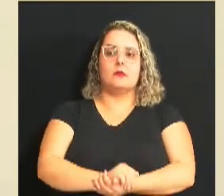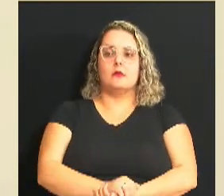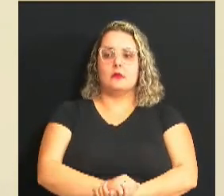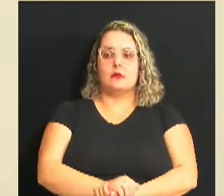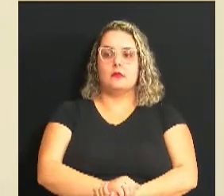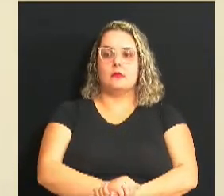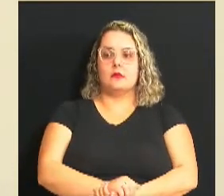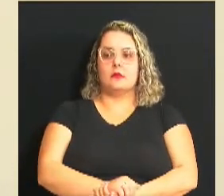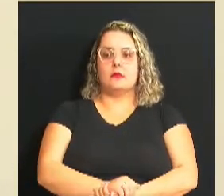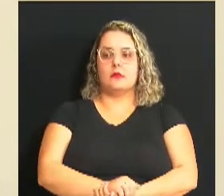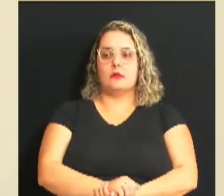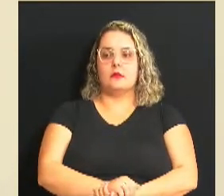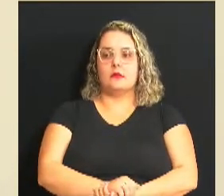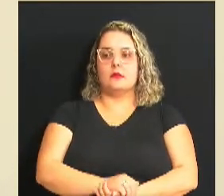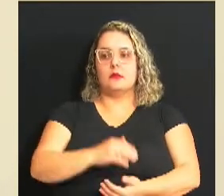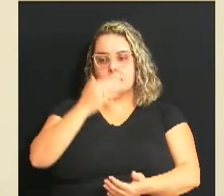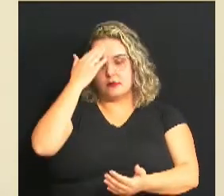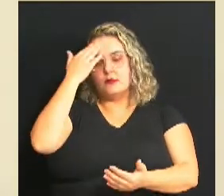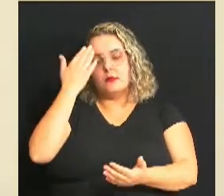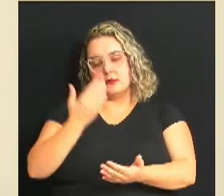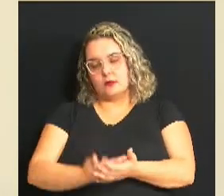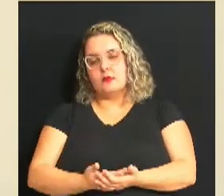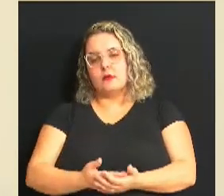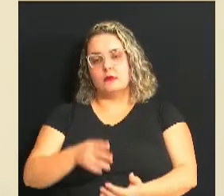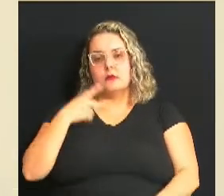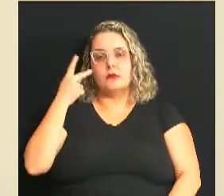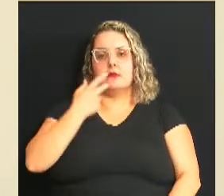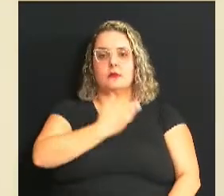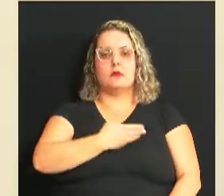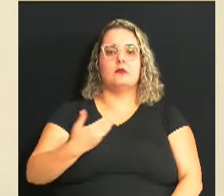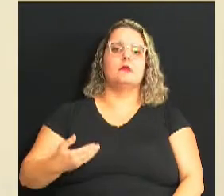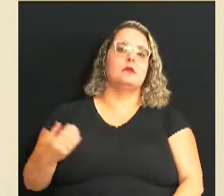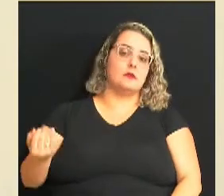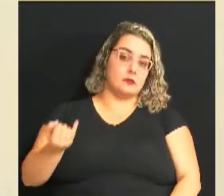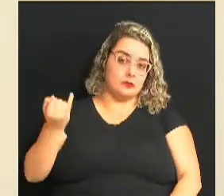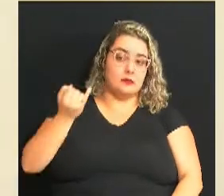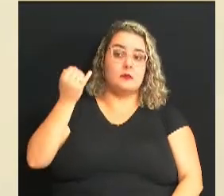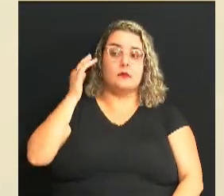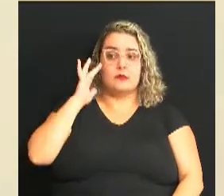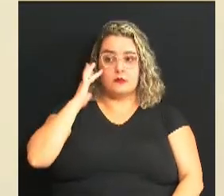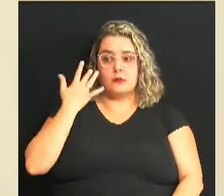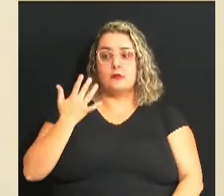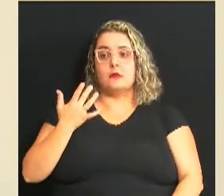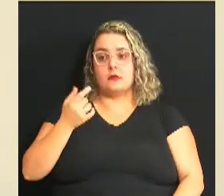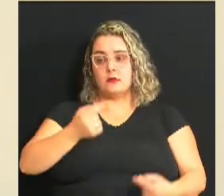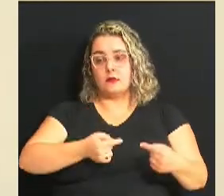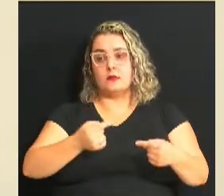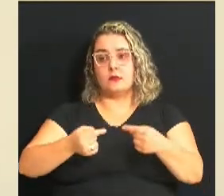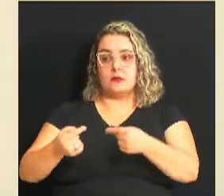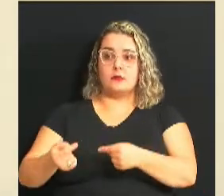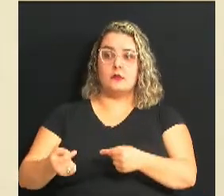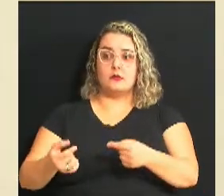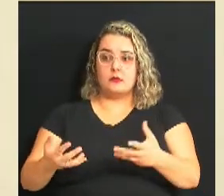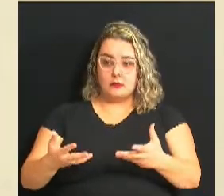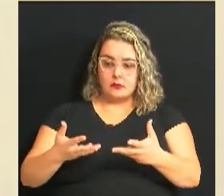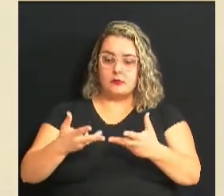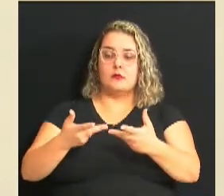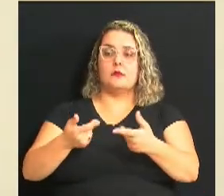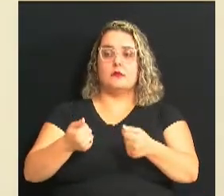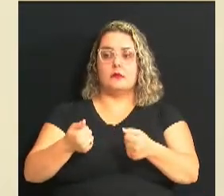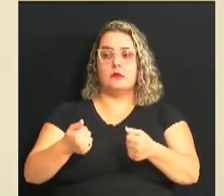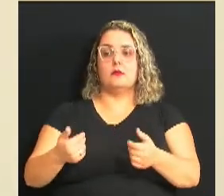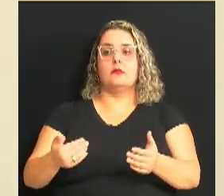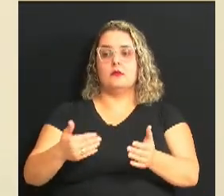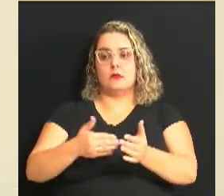acredita que é uma política pública que tem relevância, e eu acho que esse debate ele vai ser engrandecedor até para